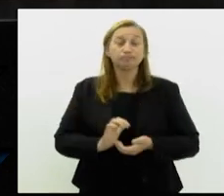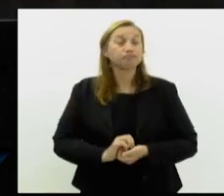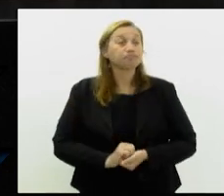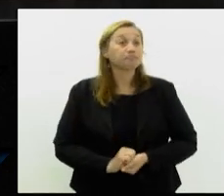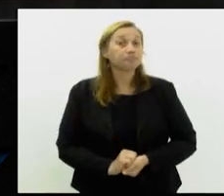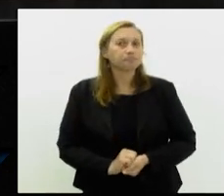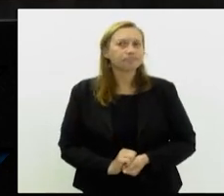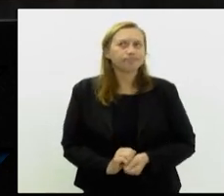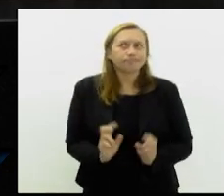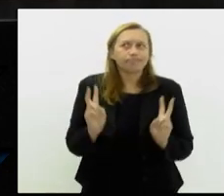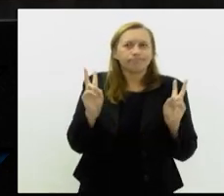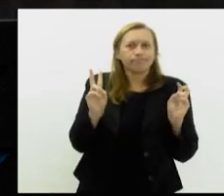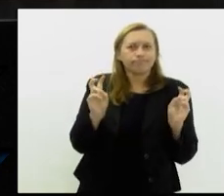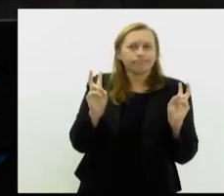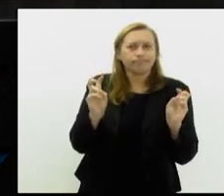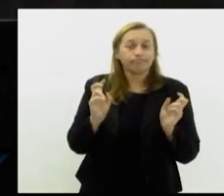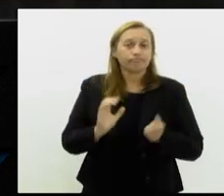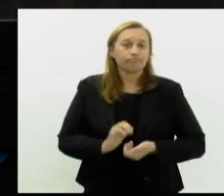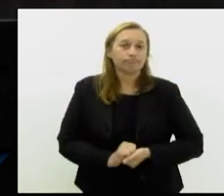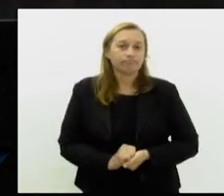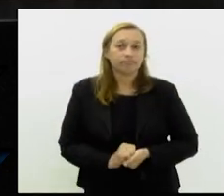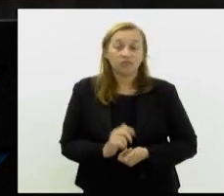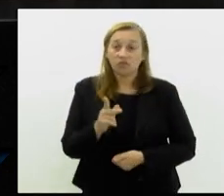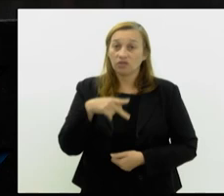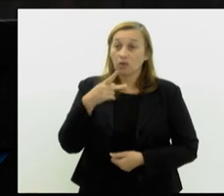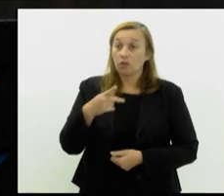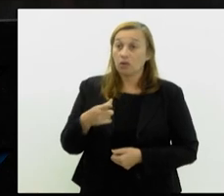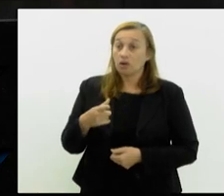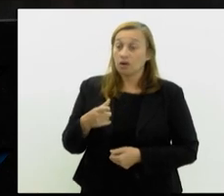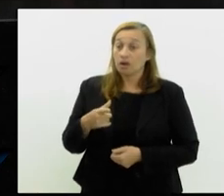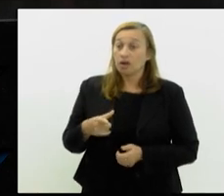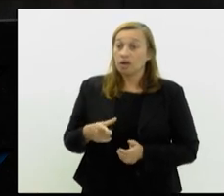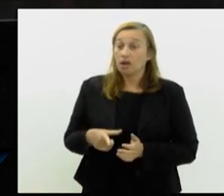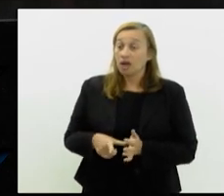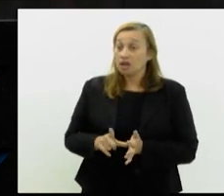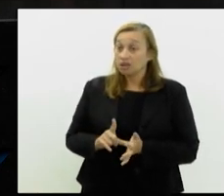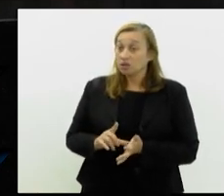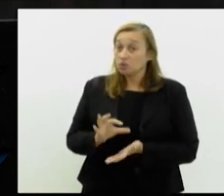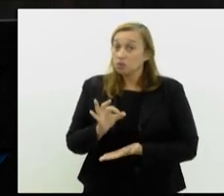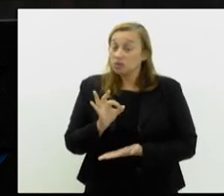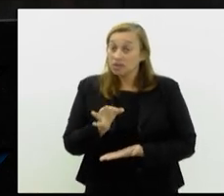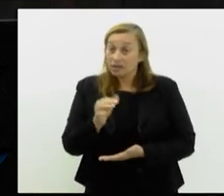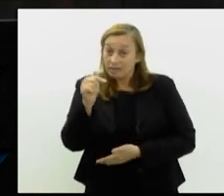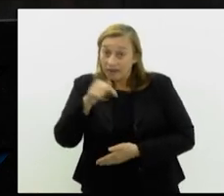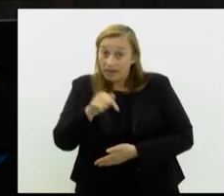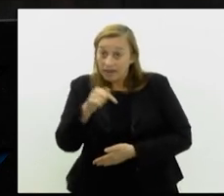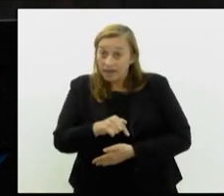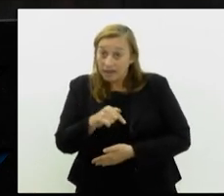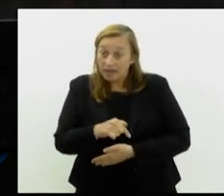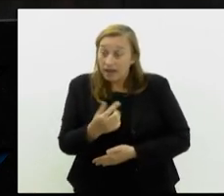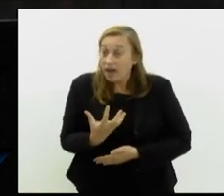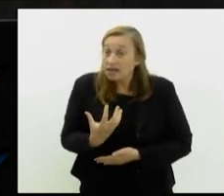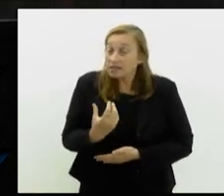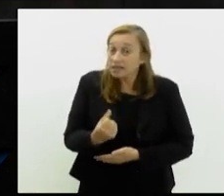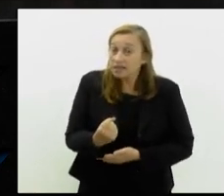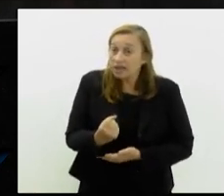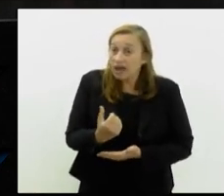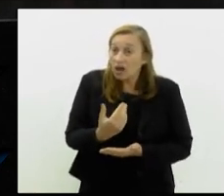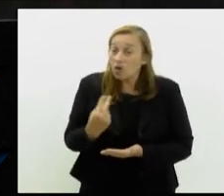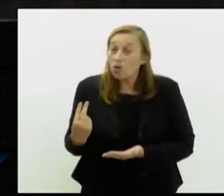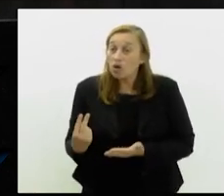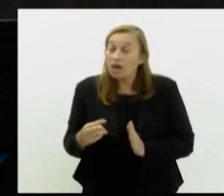abre aspas disse que ante o fato concreto aqui devemos adotar o mesmo